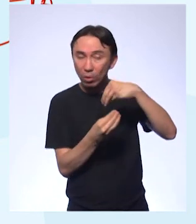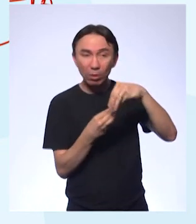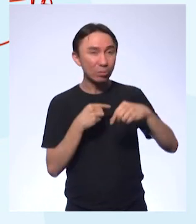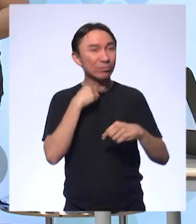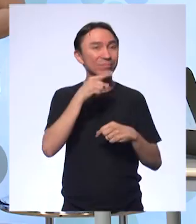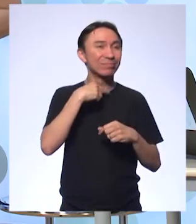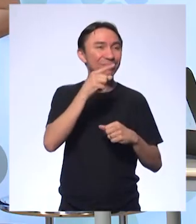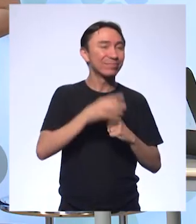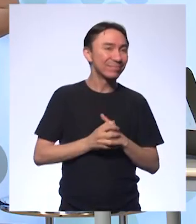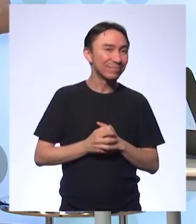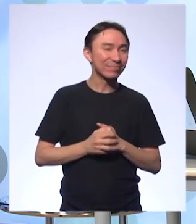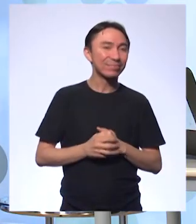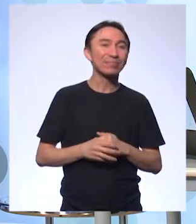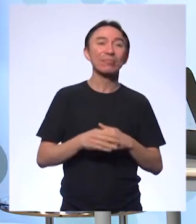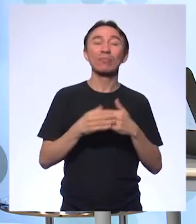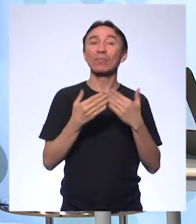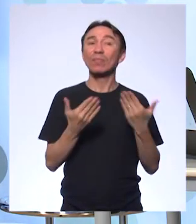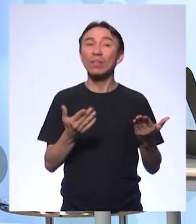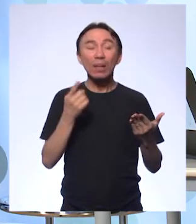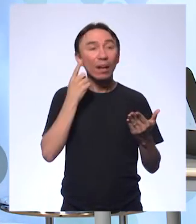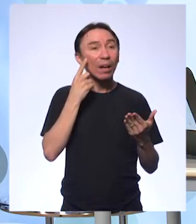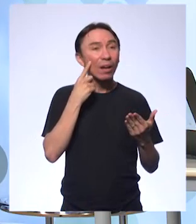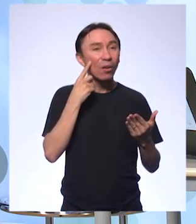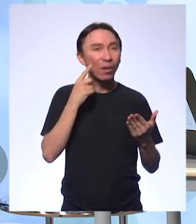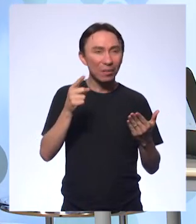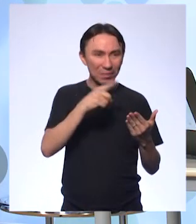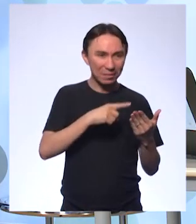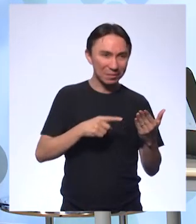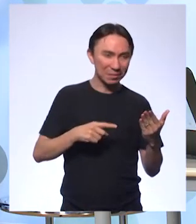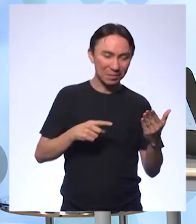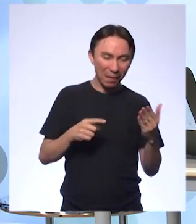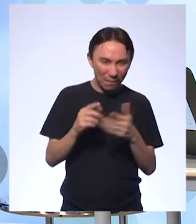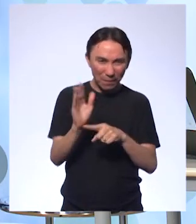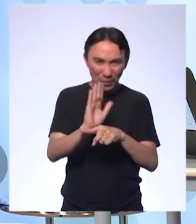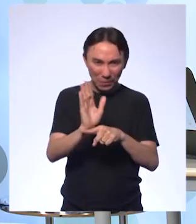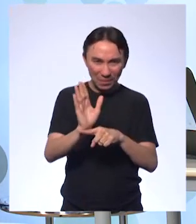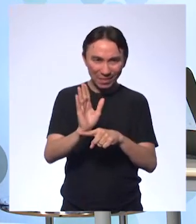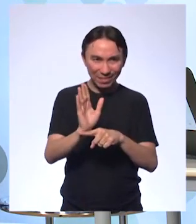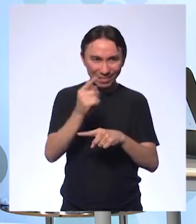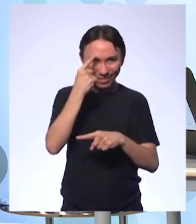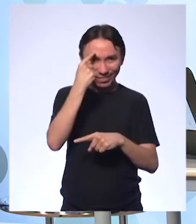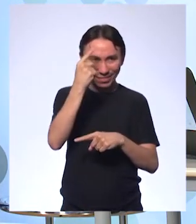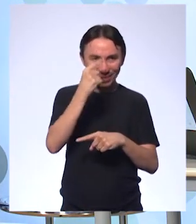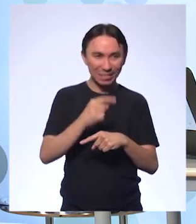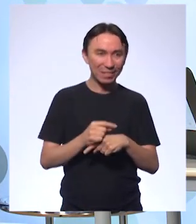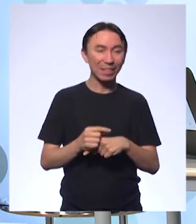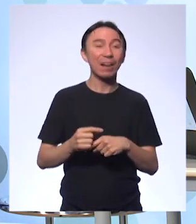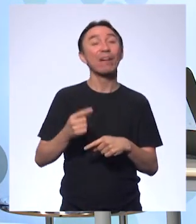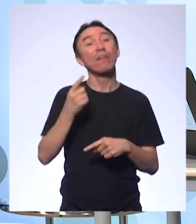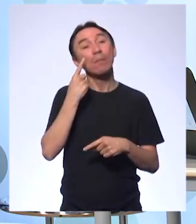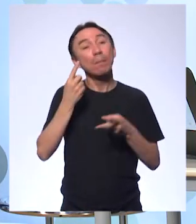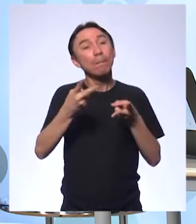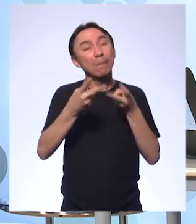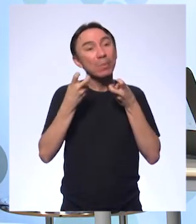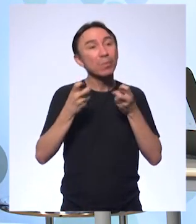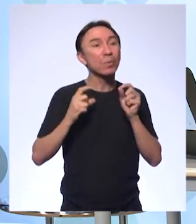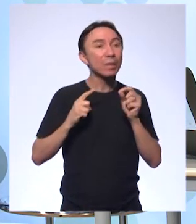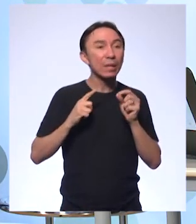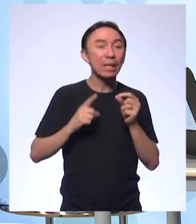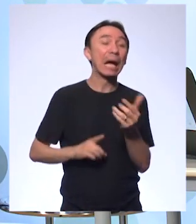Tá ok? Então, aqui nessa figurinha que nós vimos aqui, nesse vídeo pequenininho aqui, nós vimos o quê? A densidade